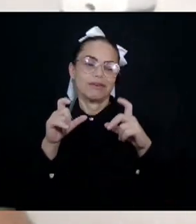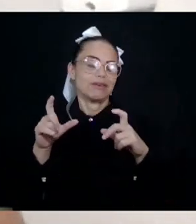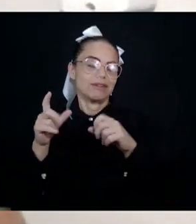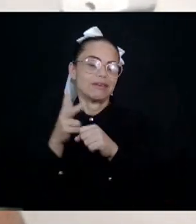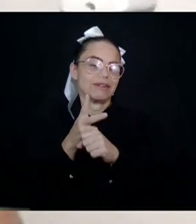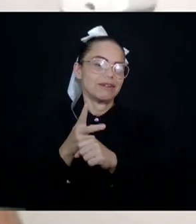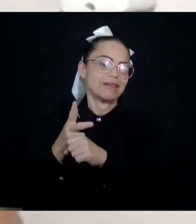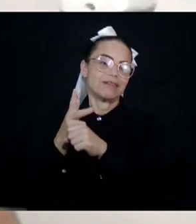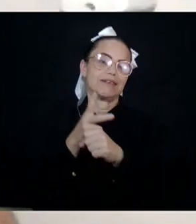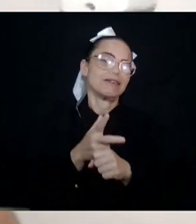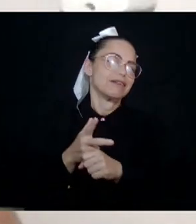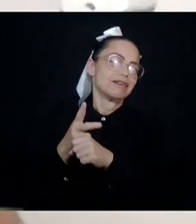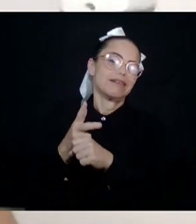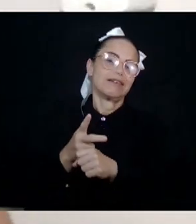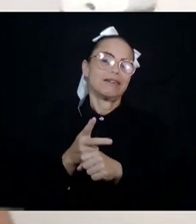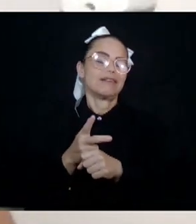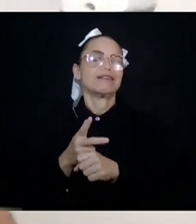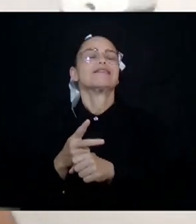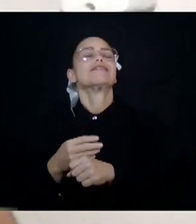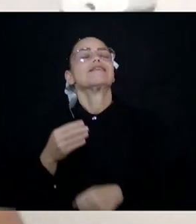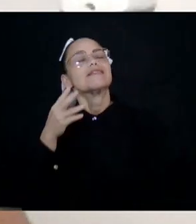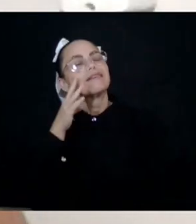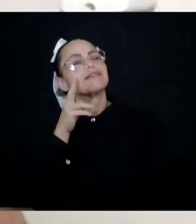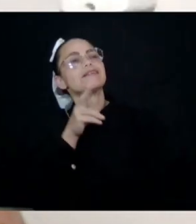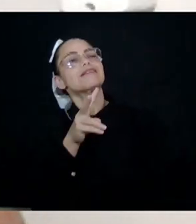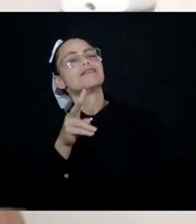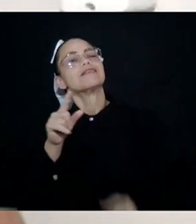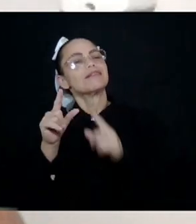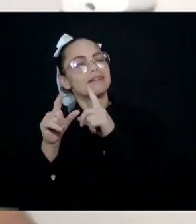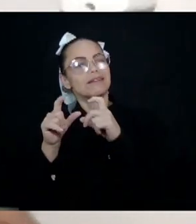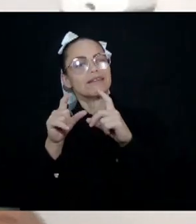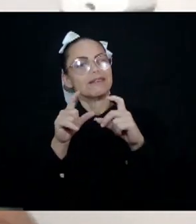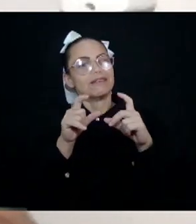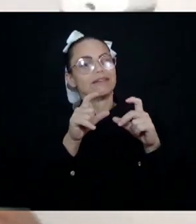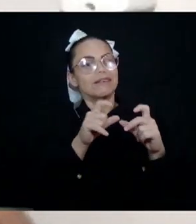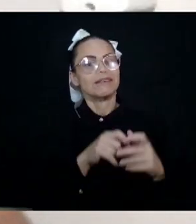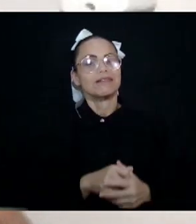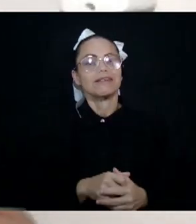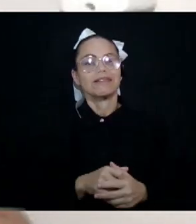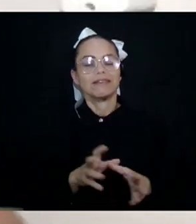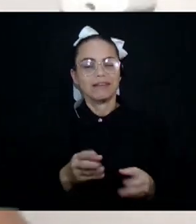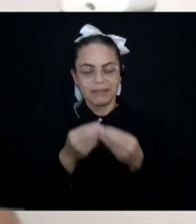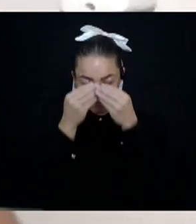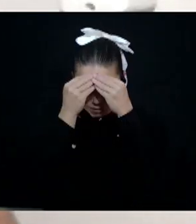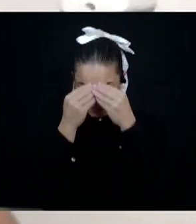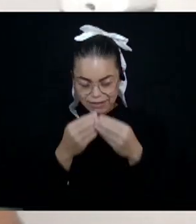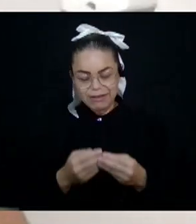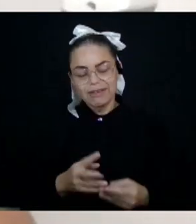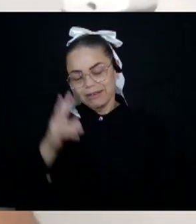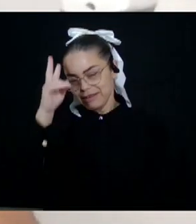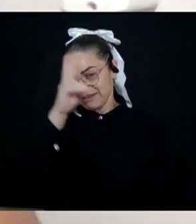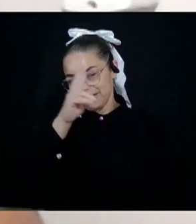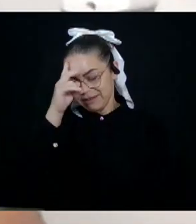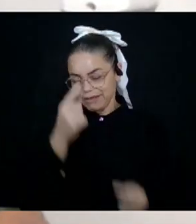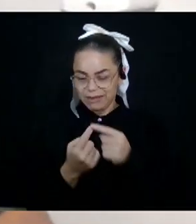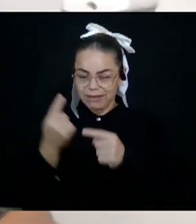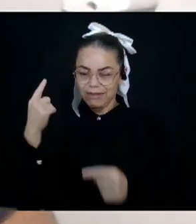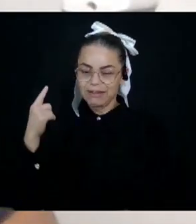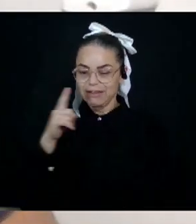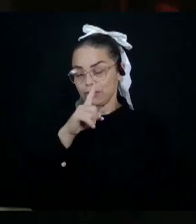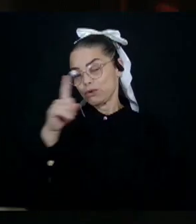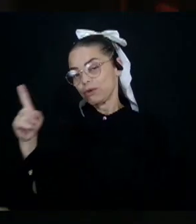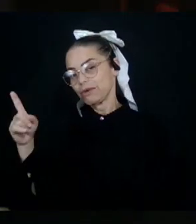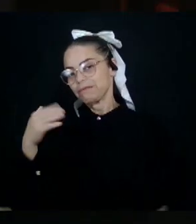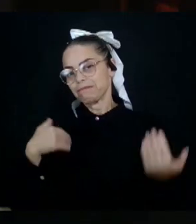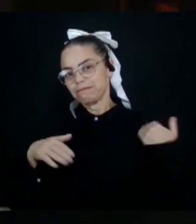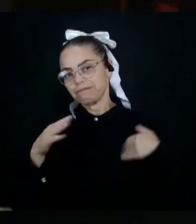gosto de rever aqueles momentos, de ver aquelas fotos, porque me trazem boas lembranças do que eu vivi naqueles dias ali.